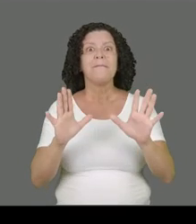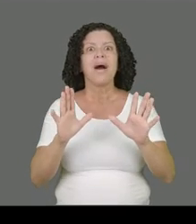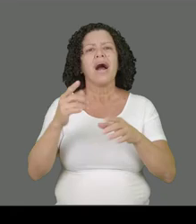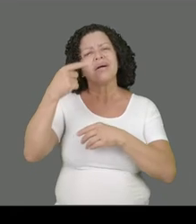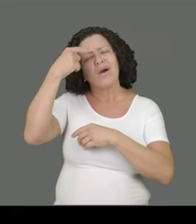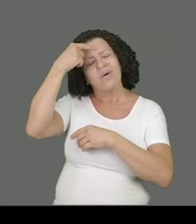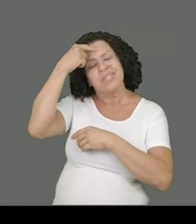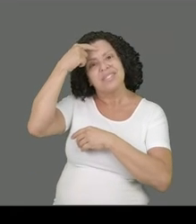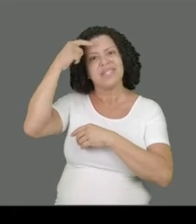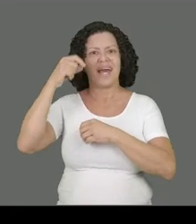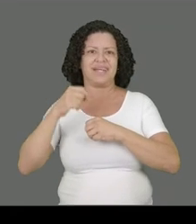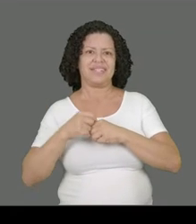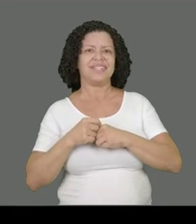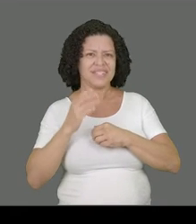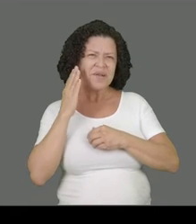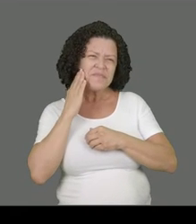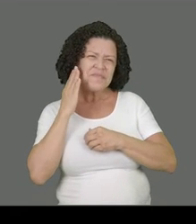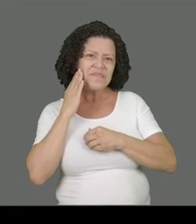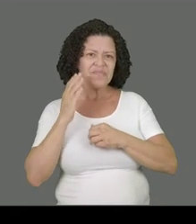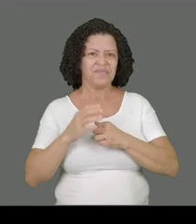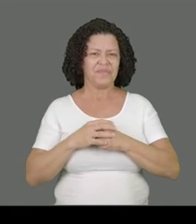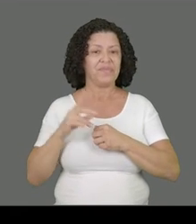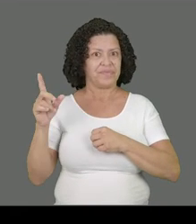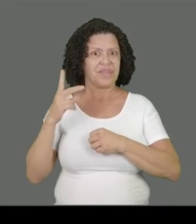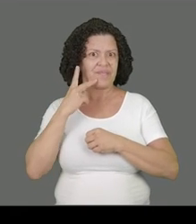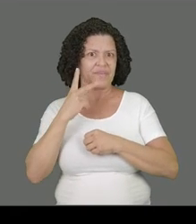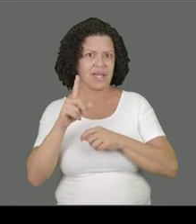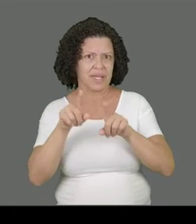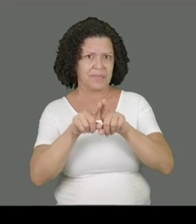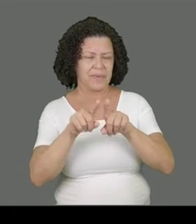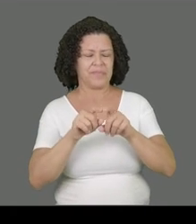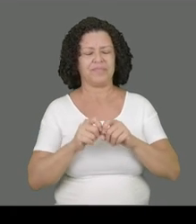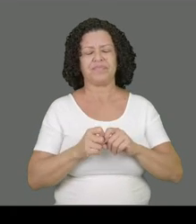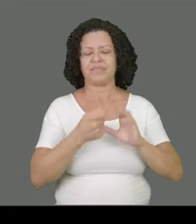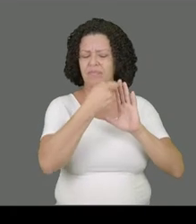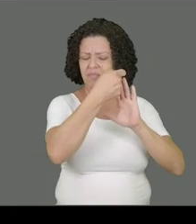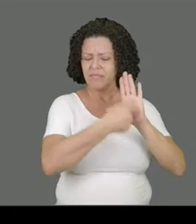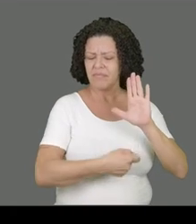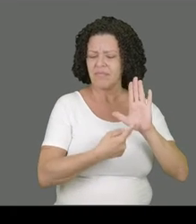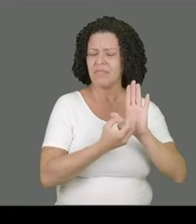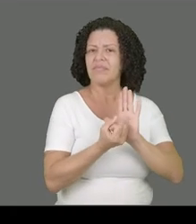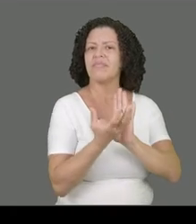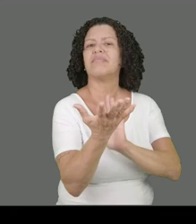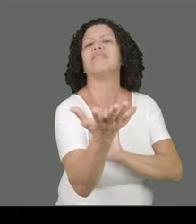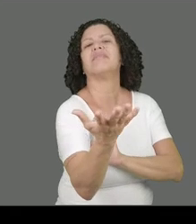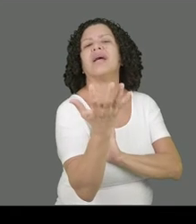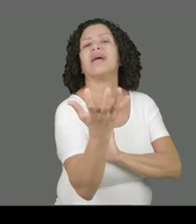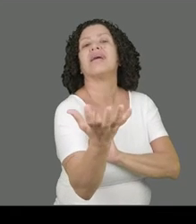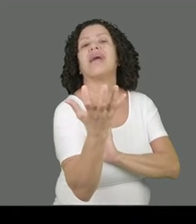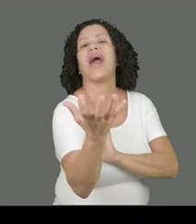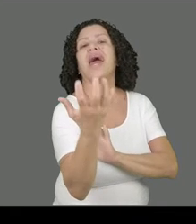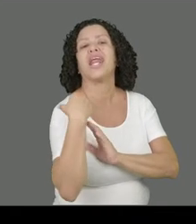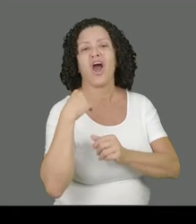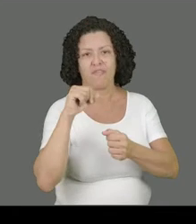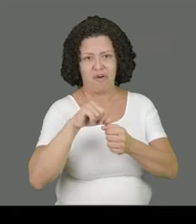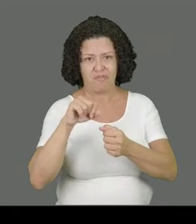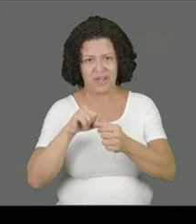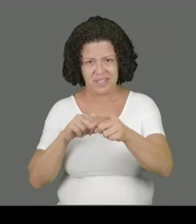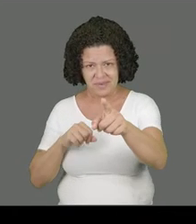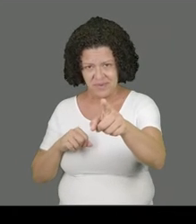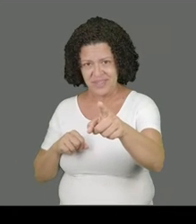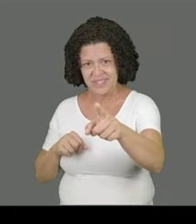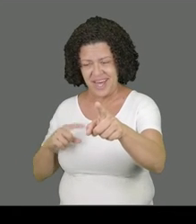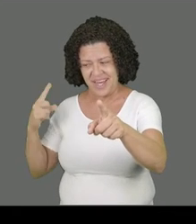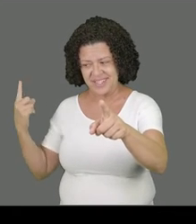oferecido, mas de forma consciente. Ele diz: queiram, e